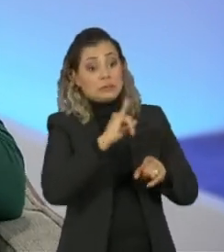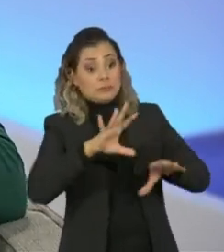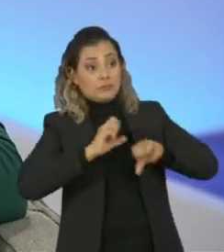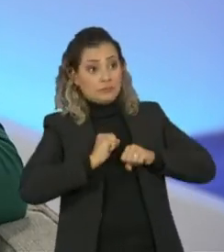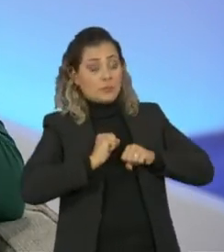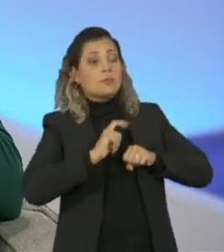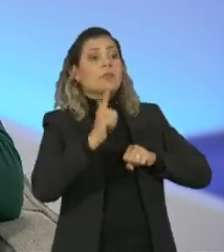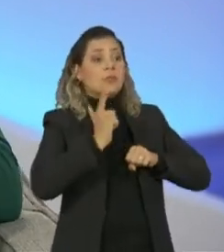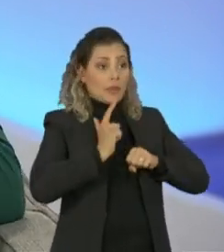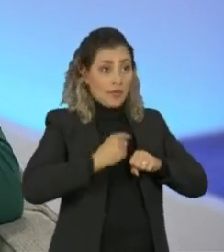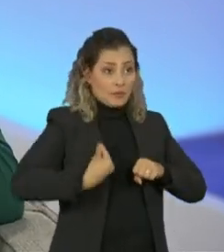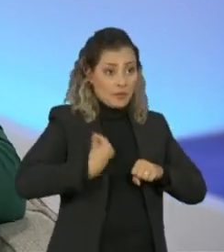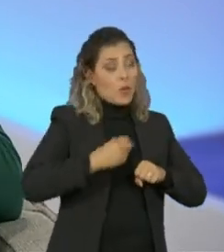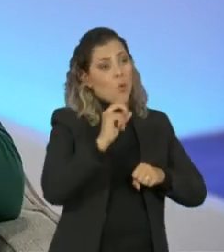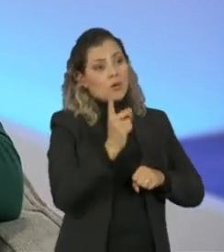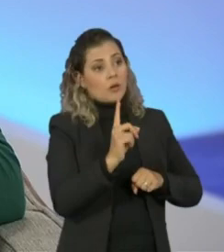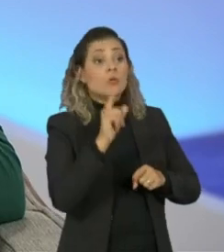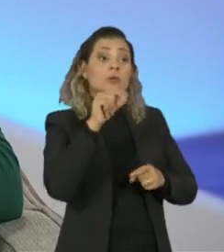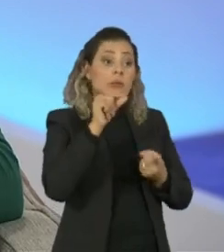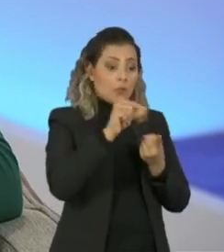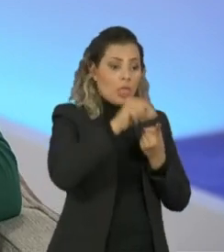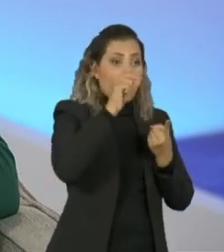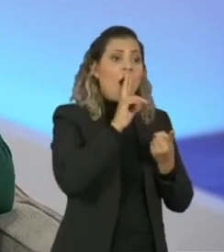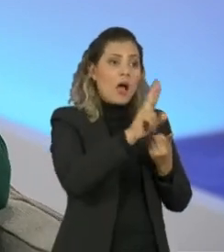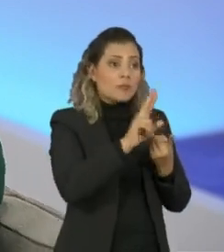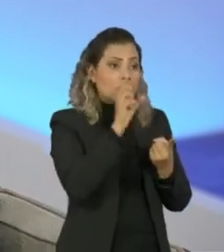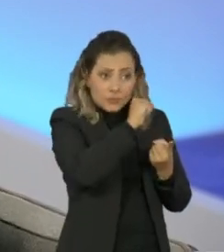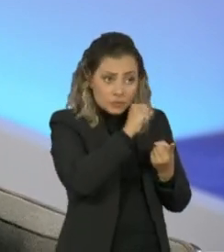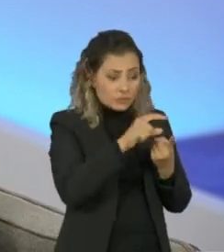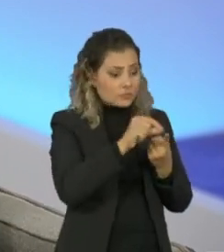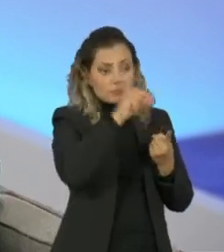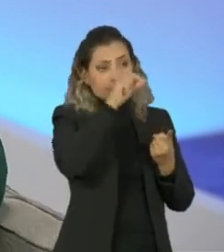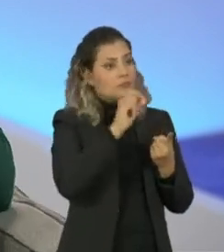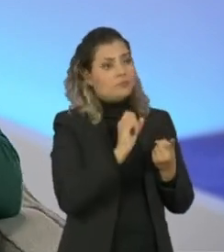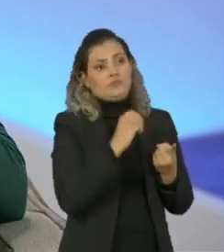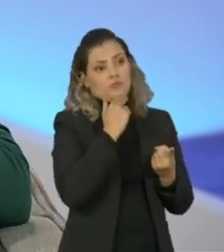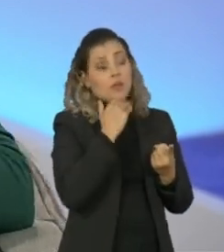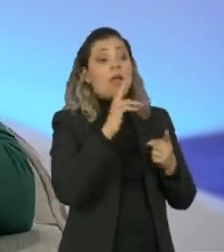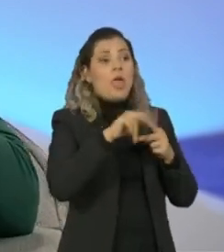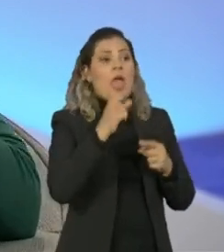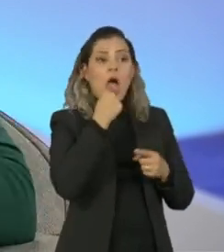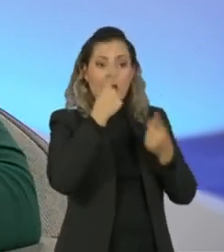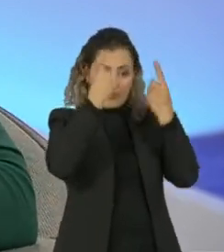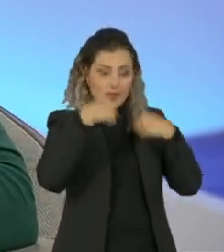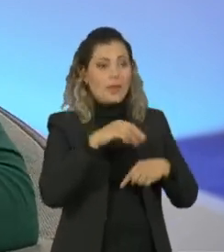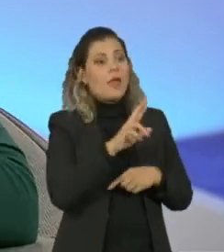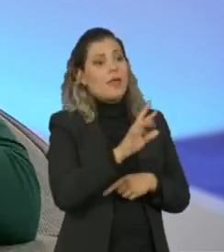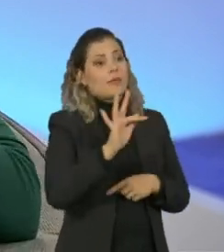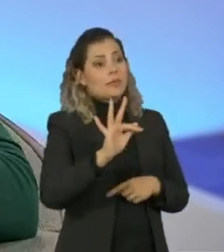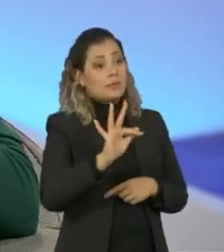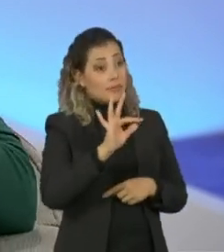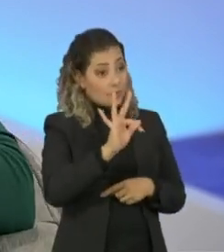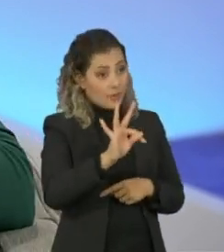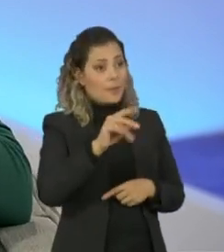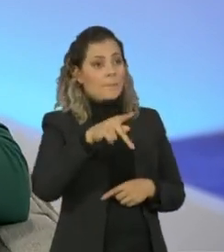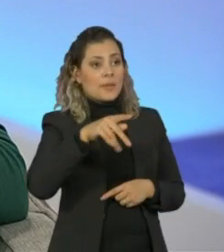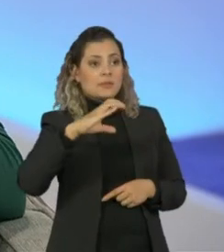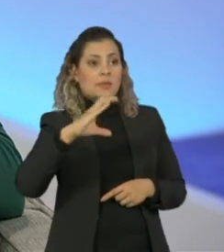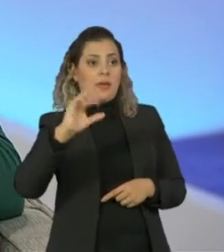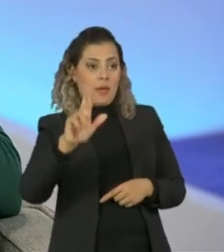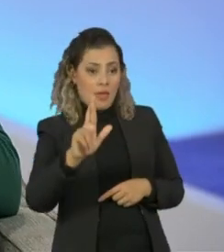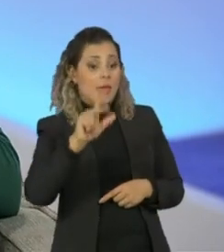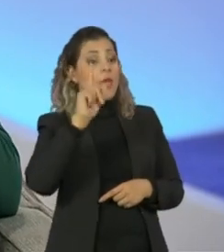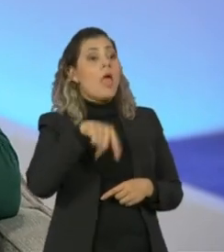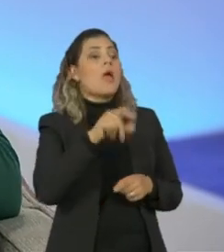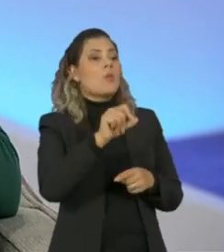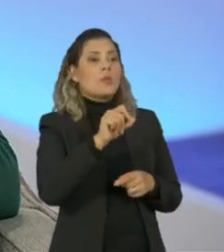faz diagnóstico com sorologia, com teste rápido. A gente faz diagnóstico com o teste de RT-PCR, que é o teste que vai